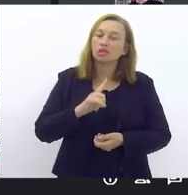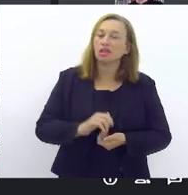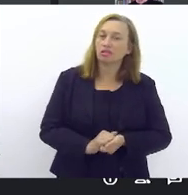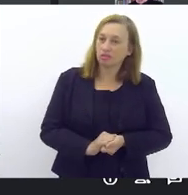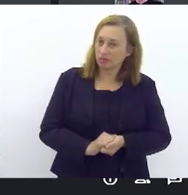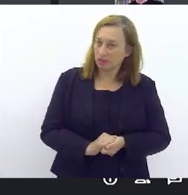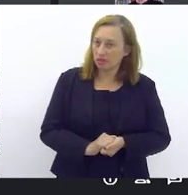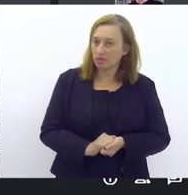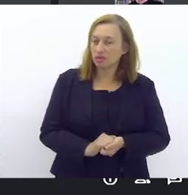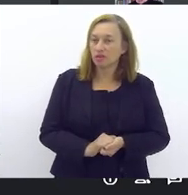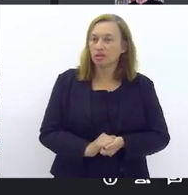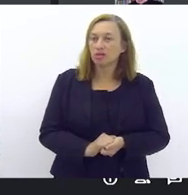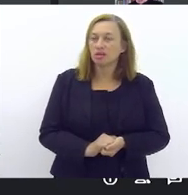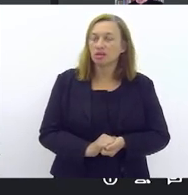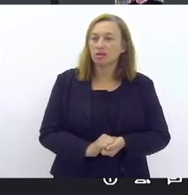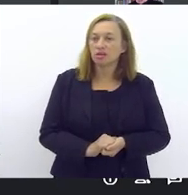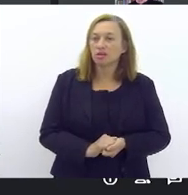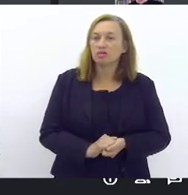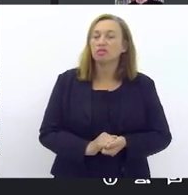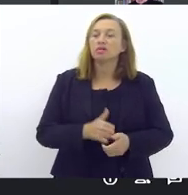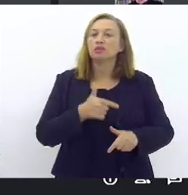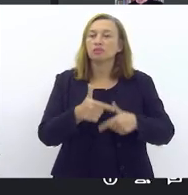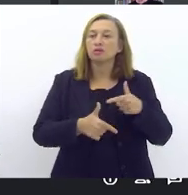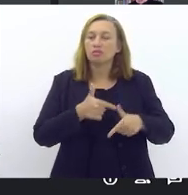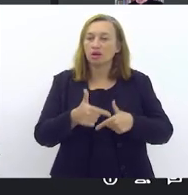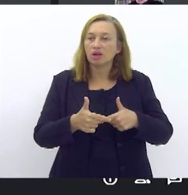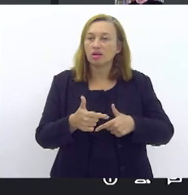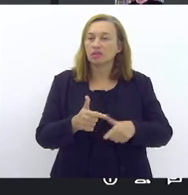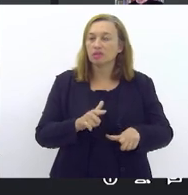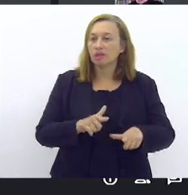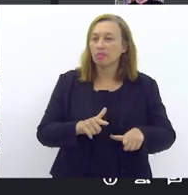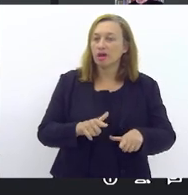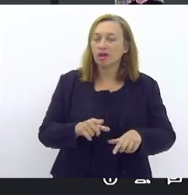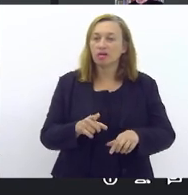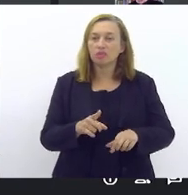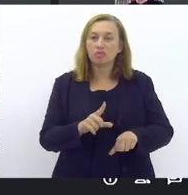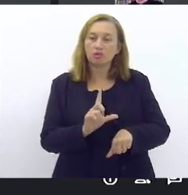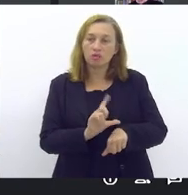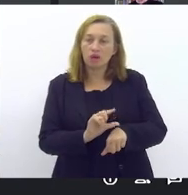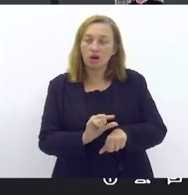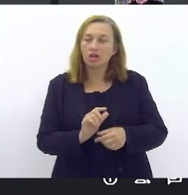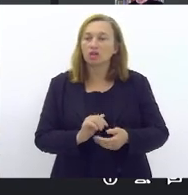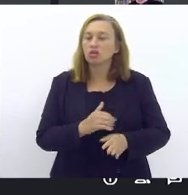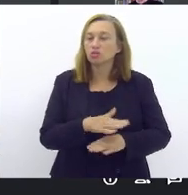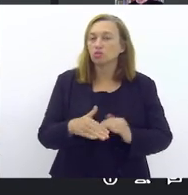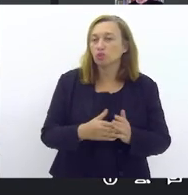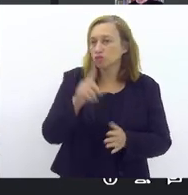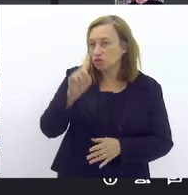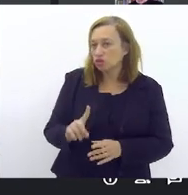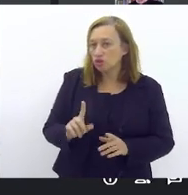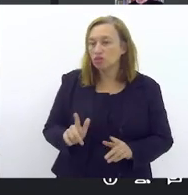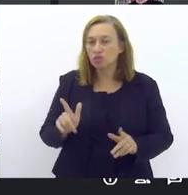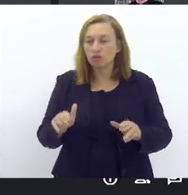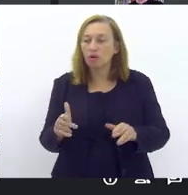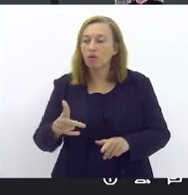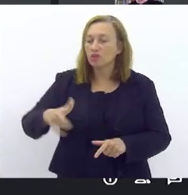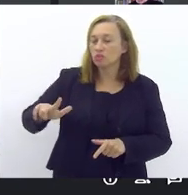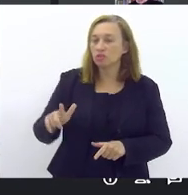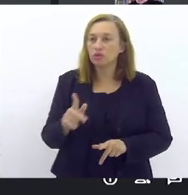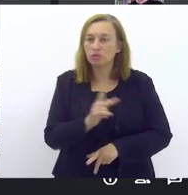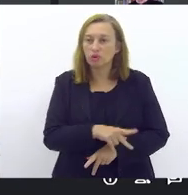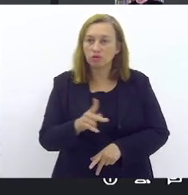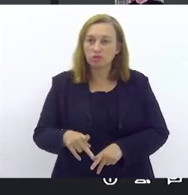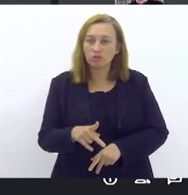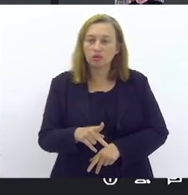carreira, uma jornada adequada de trabalho, enfim, que vocês tenham todos os direitos das demais professoras do